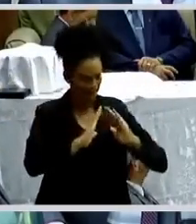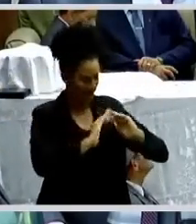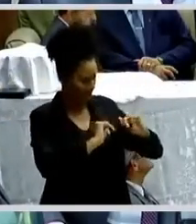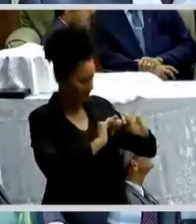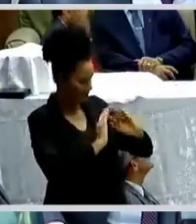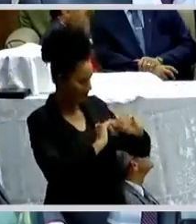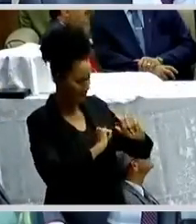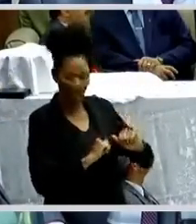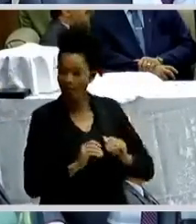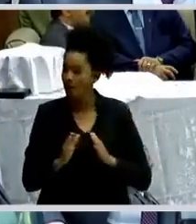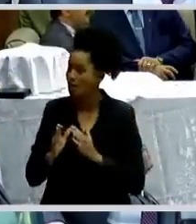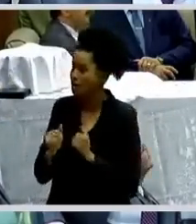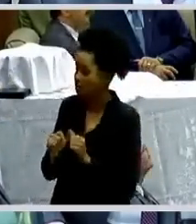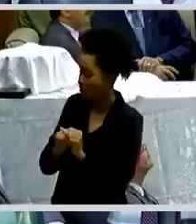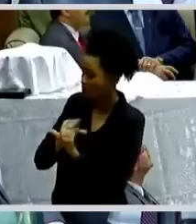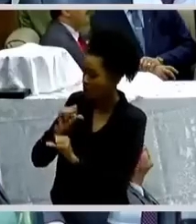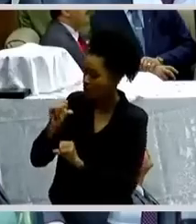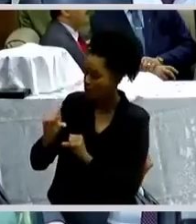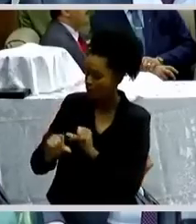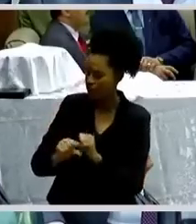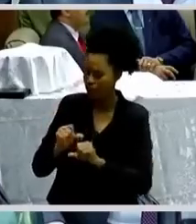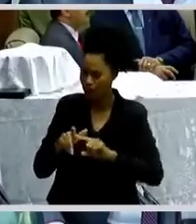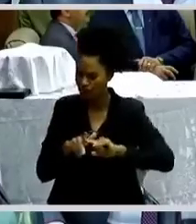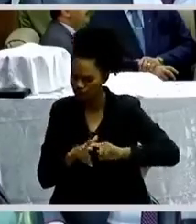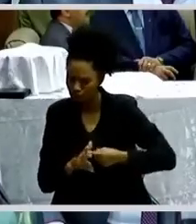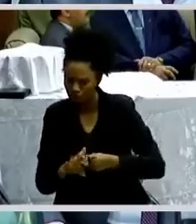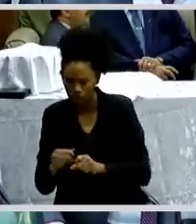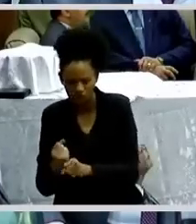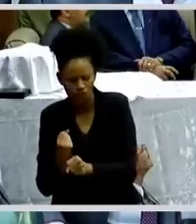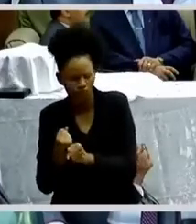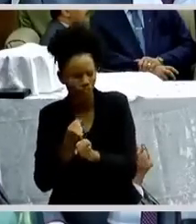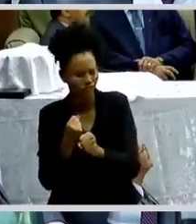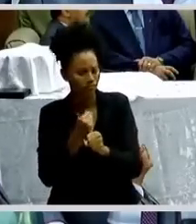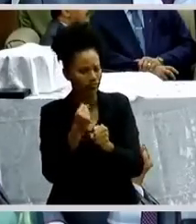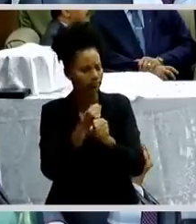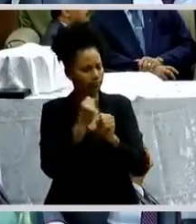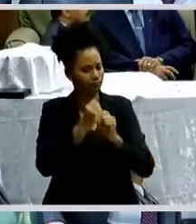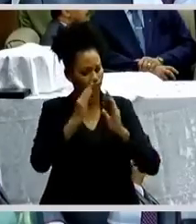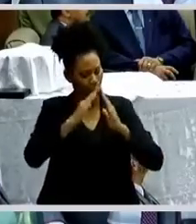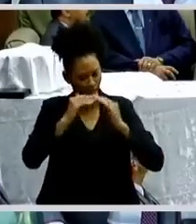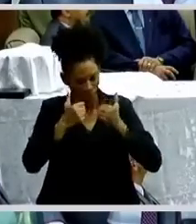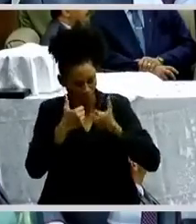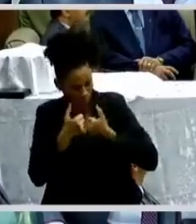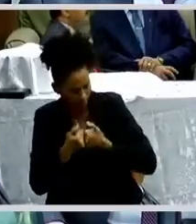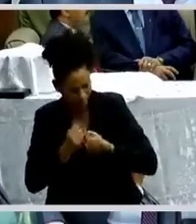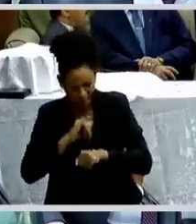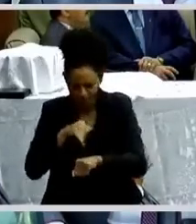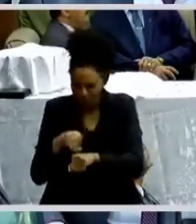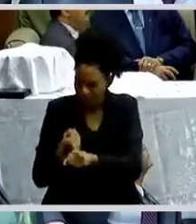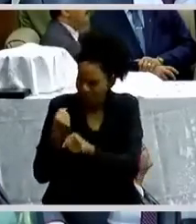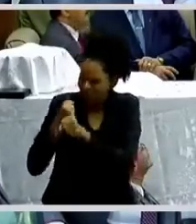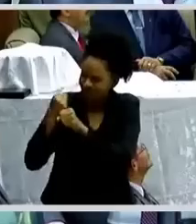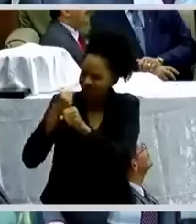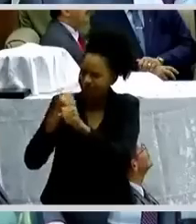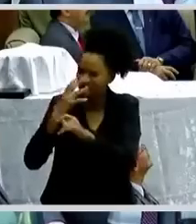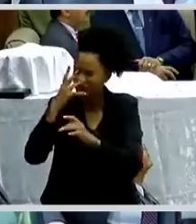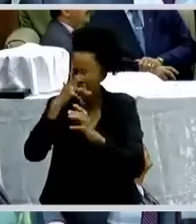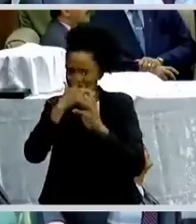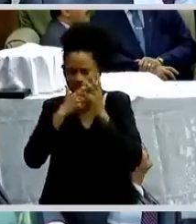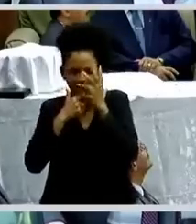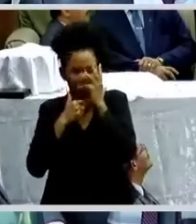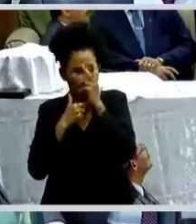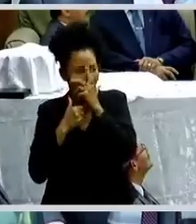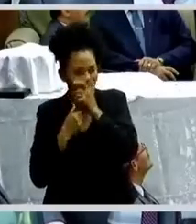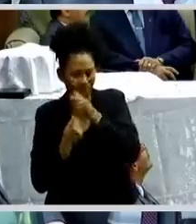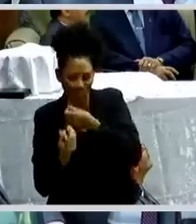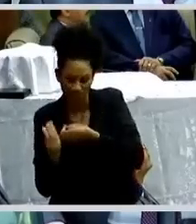Qual era? Reformar o templo em Jerusalém. E ele constrói, ele reforma e ficou uma beleza. Só que ele coloca